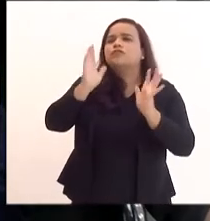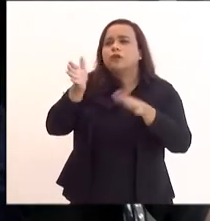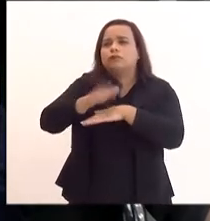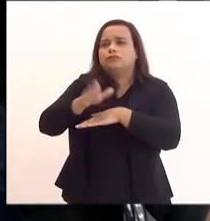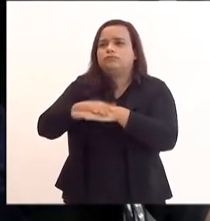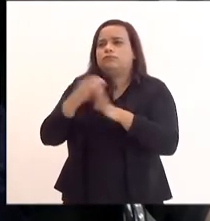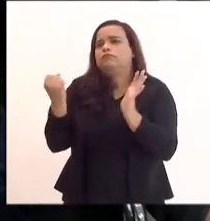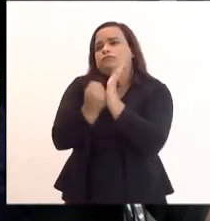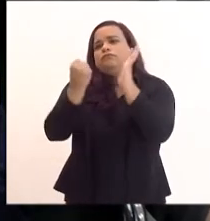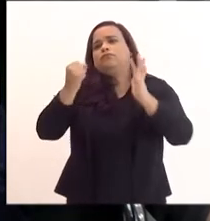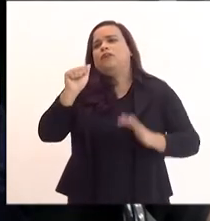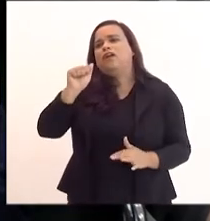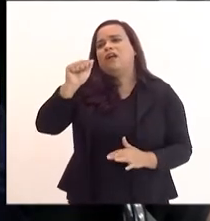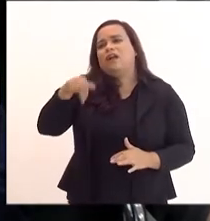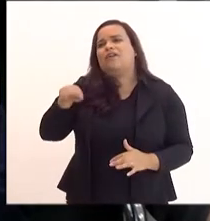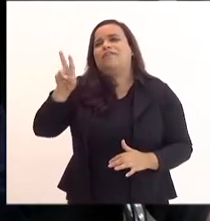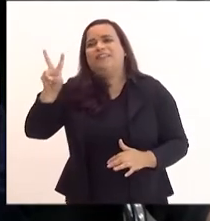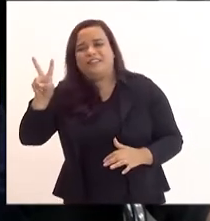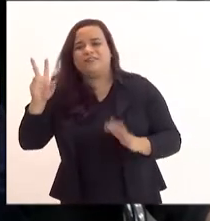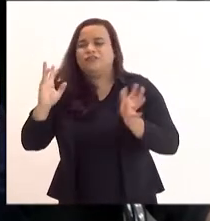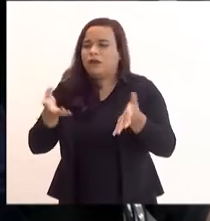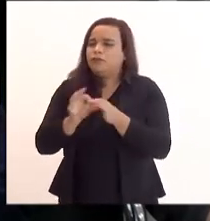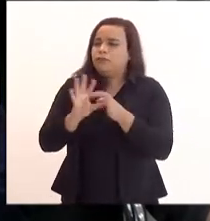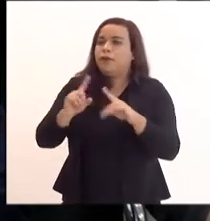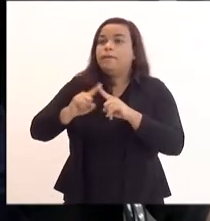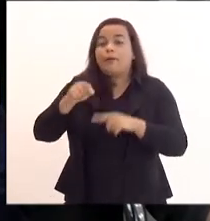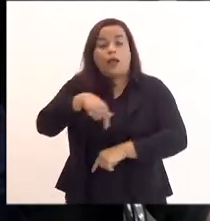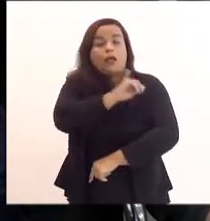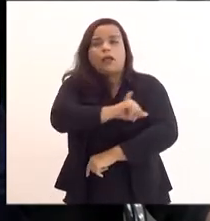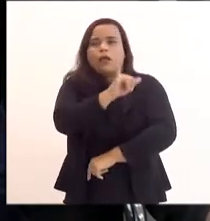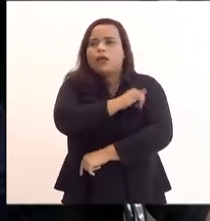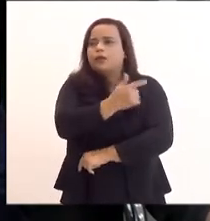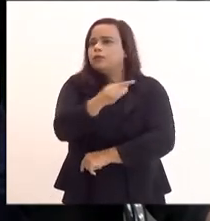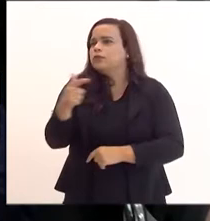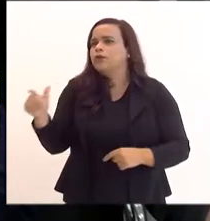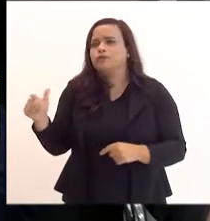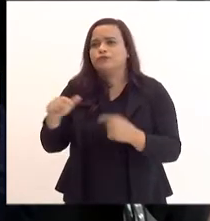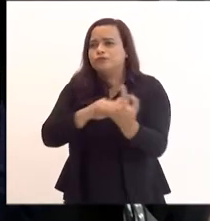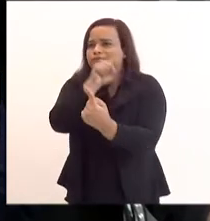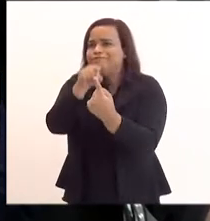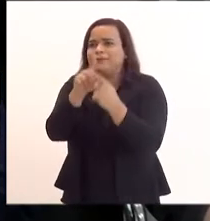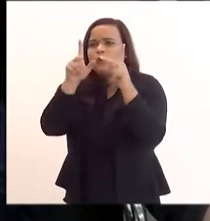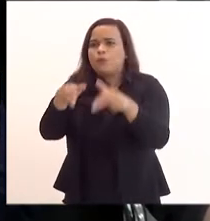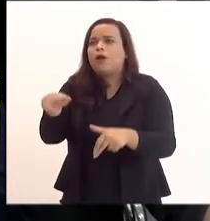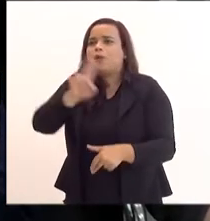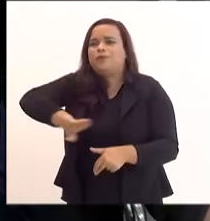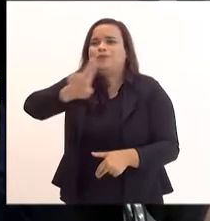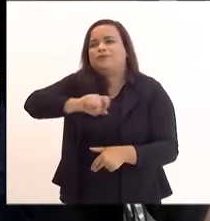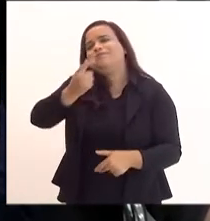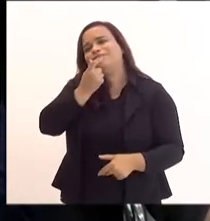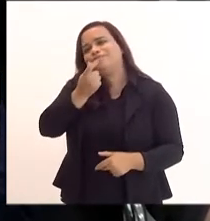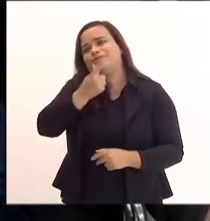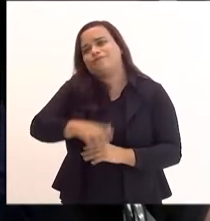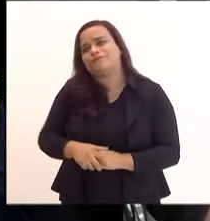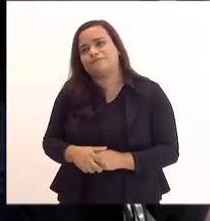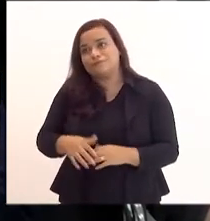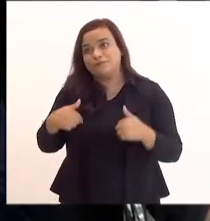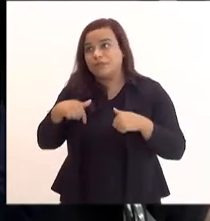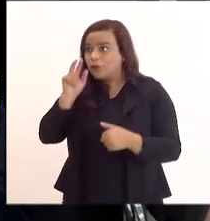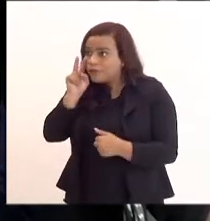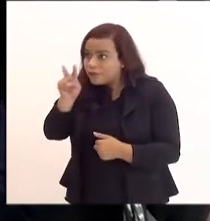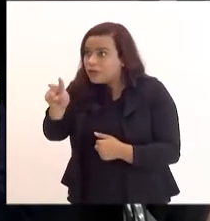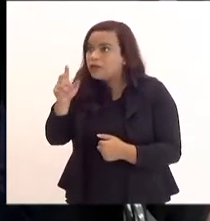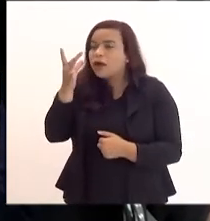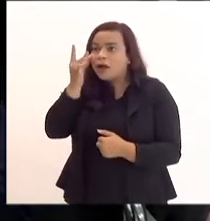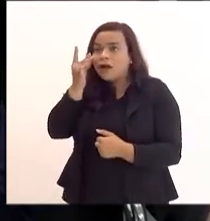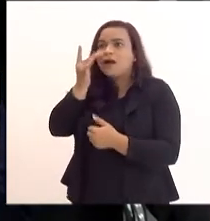no entanto, não era aplicado no Rio de Janeiro para aquele determinado fim. E aí eu vivi isso de perto e